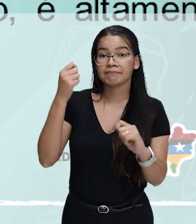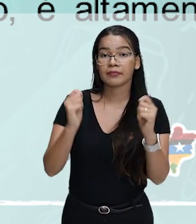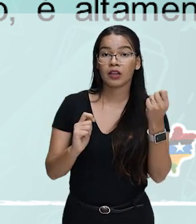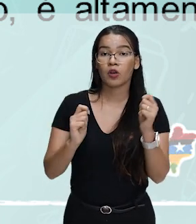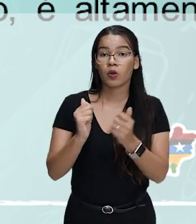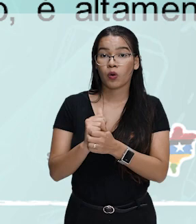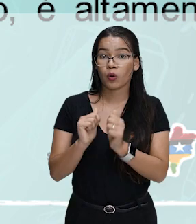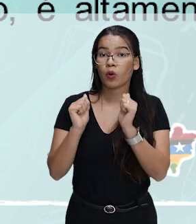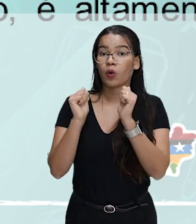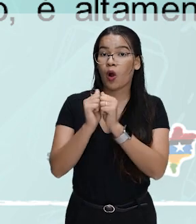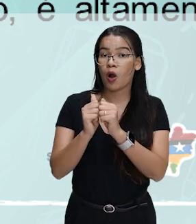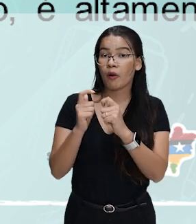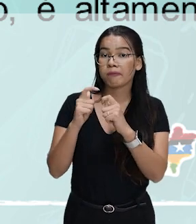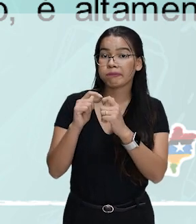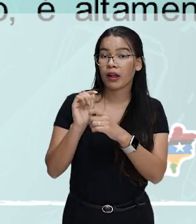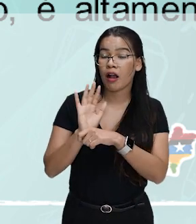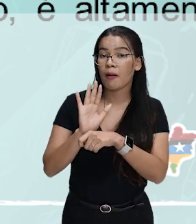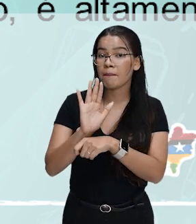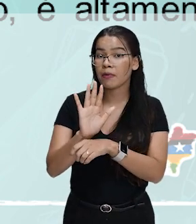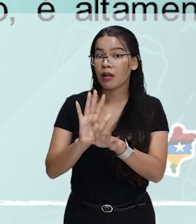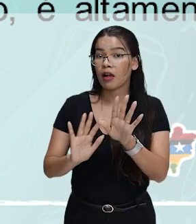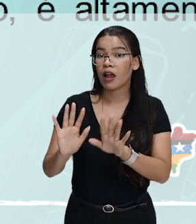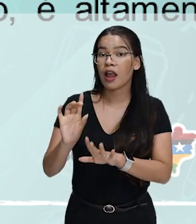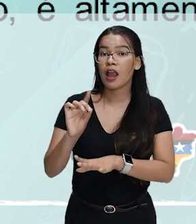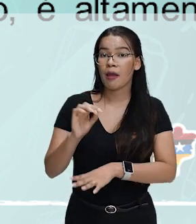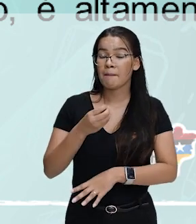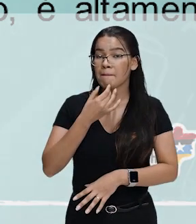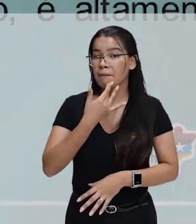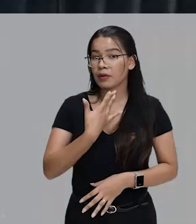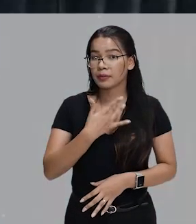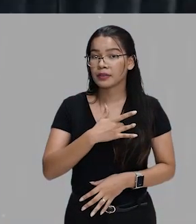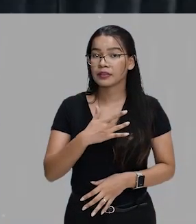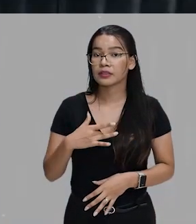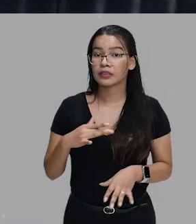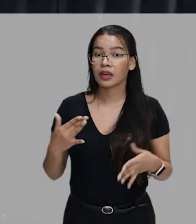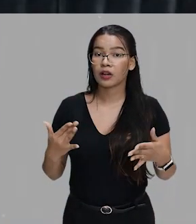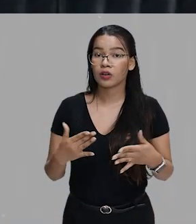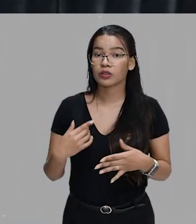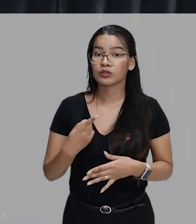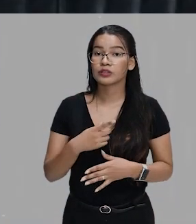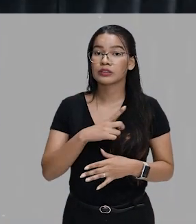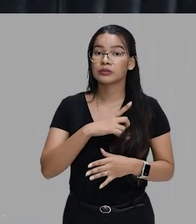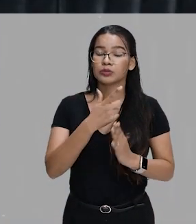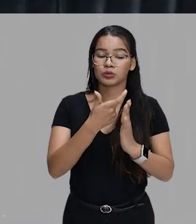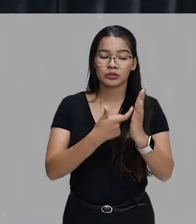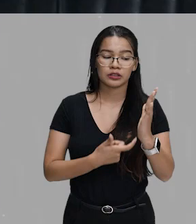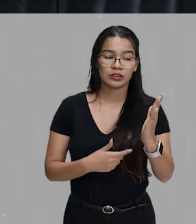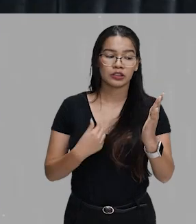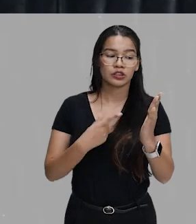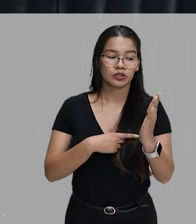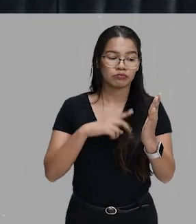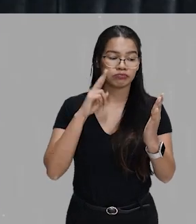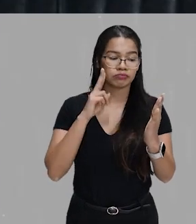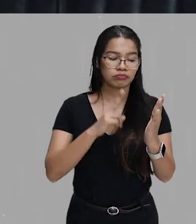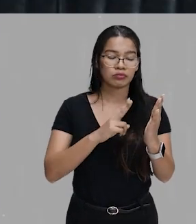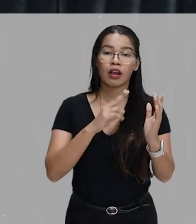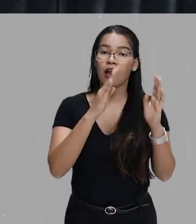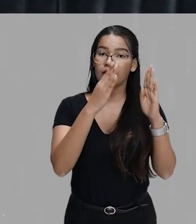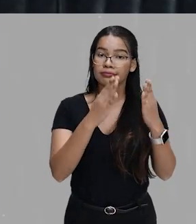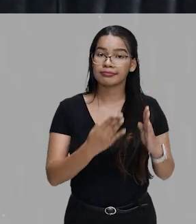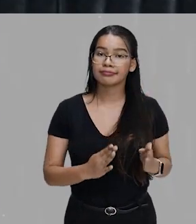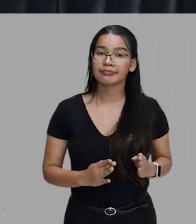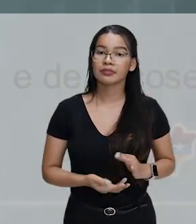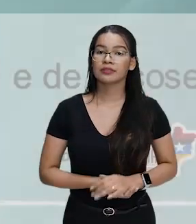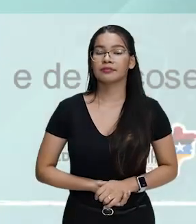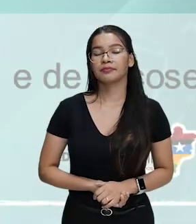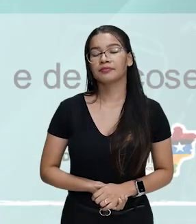com acompanhamento médico e moderação, é altamente recomendável. Olha, agora a gente tem um texto, tá? E a gente vai trabalhar em cima dele o nosso assunto,